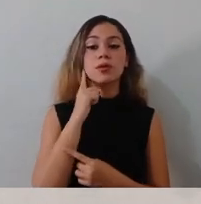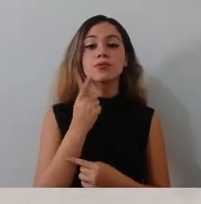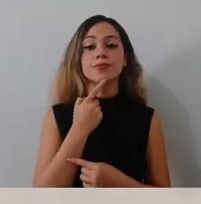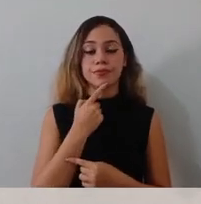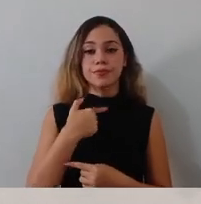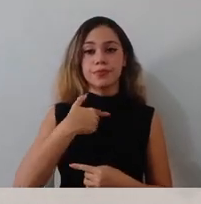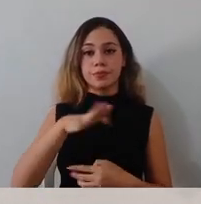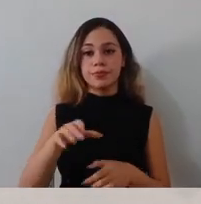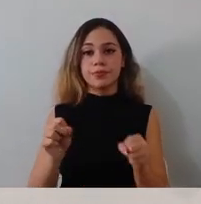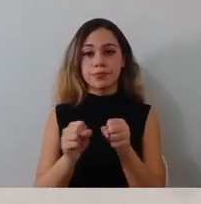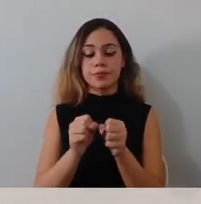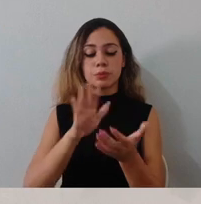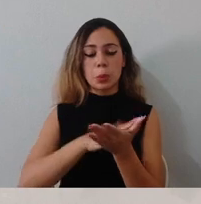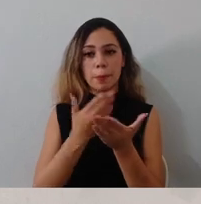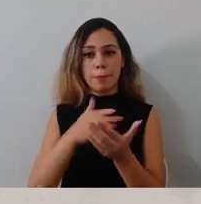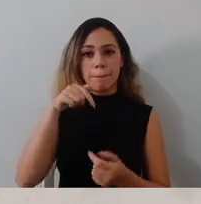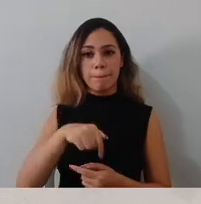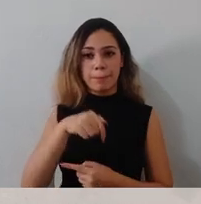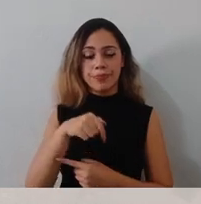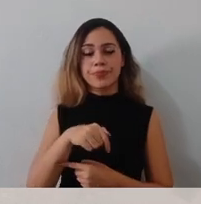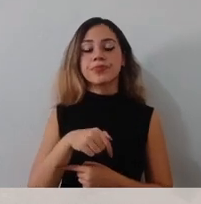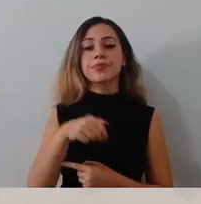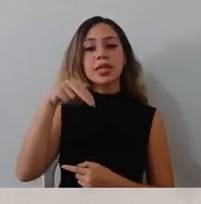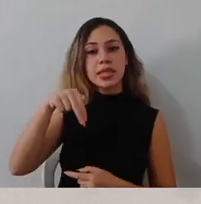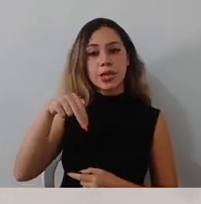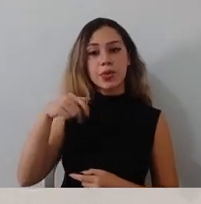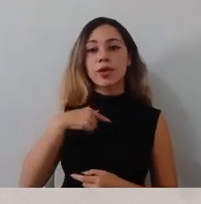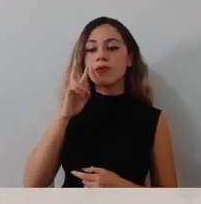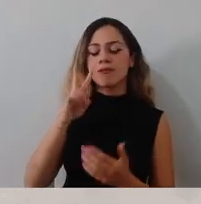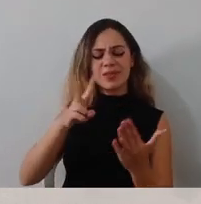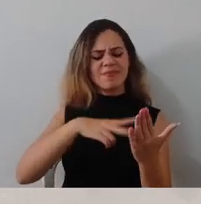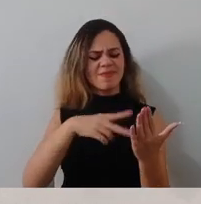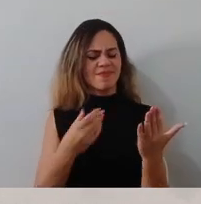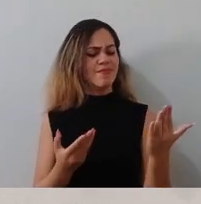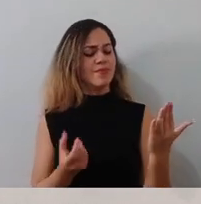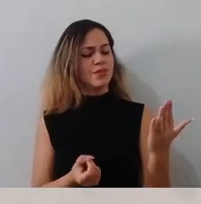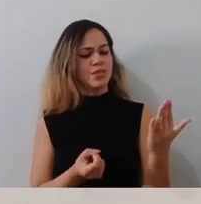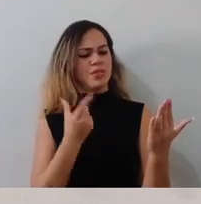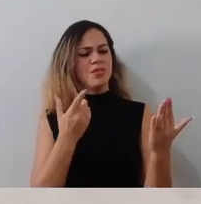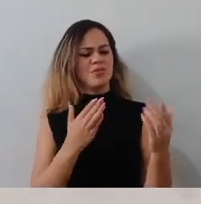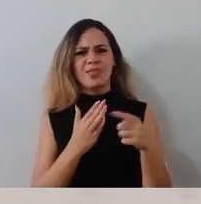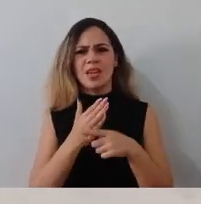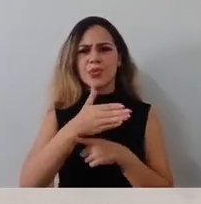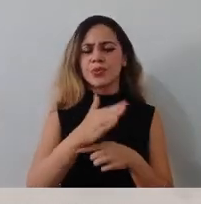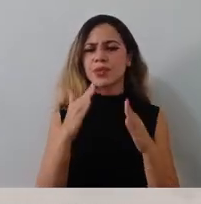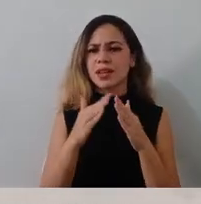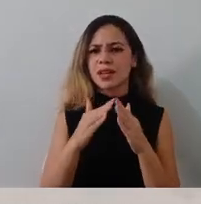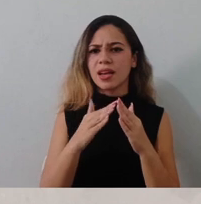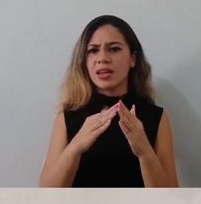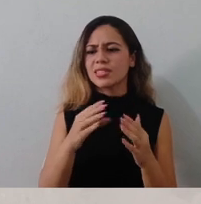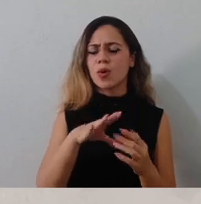fazer aqui em Niterói. Quando eu vi o RO, nossa, ele entrou